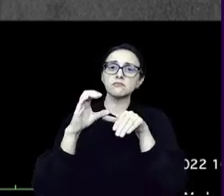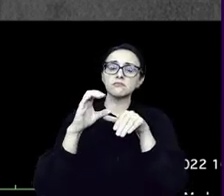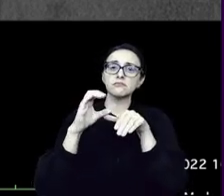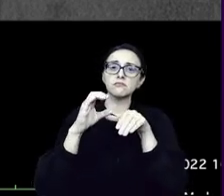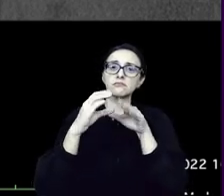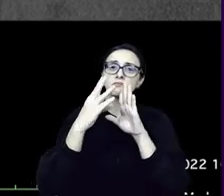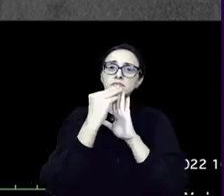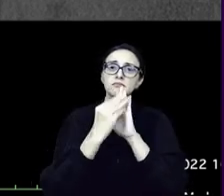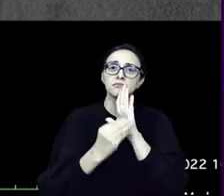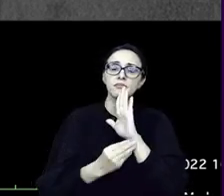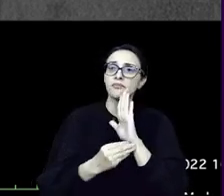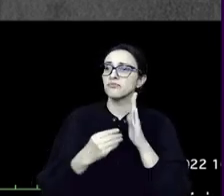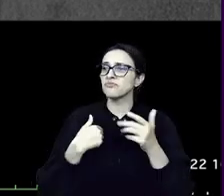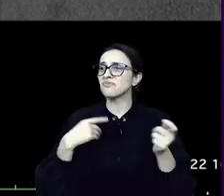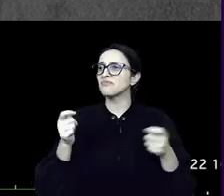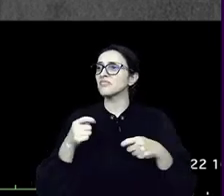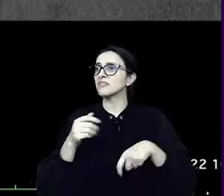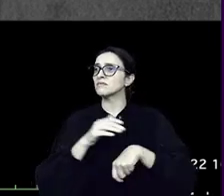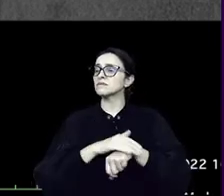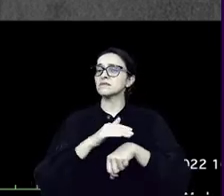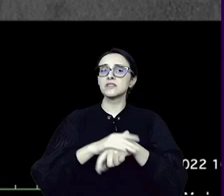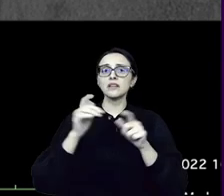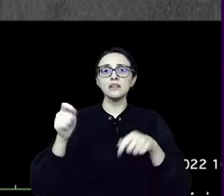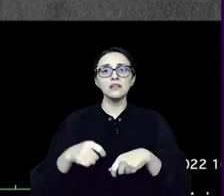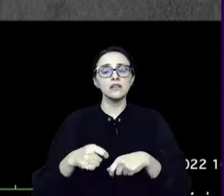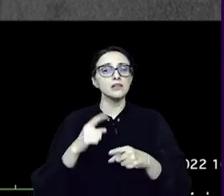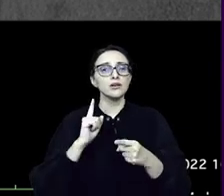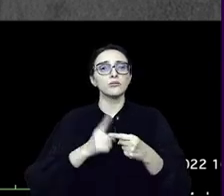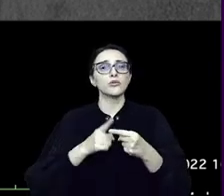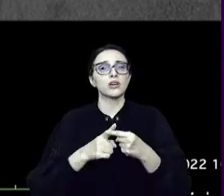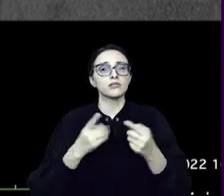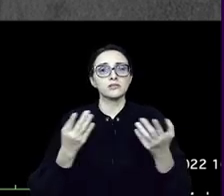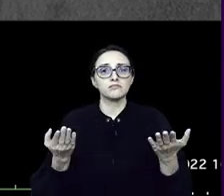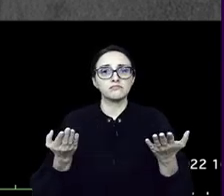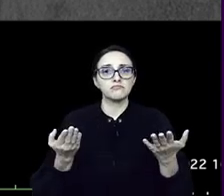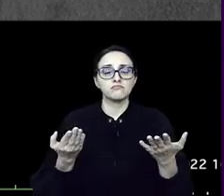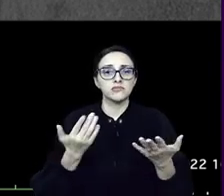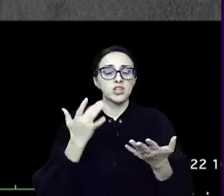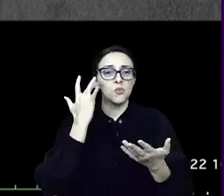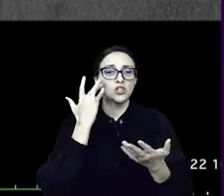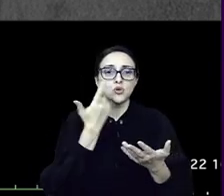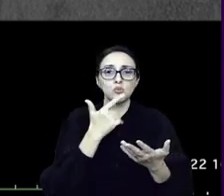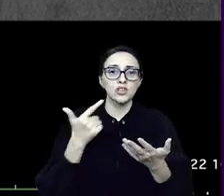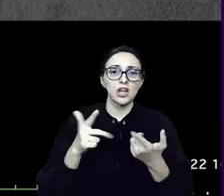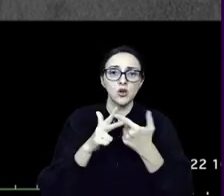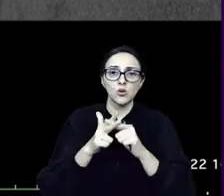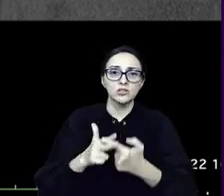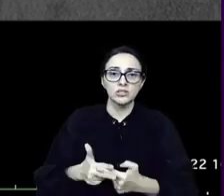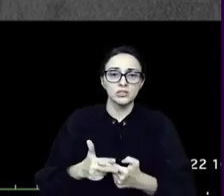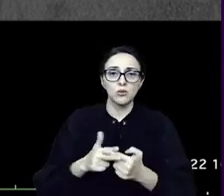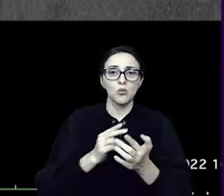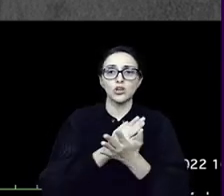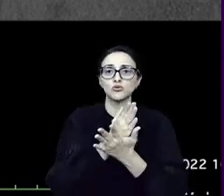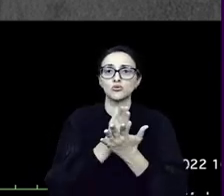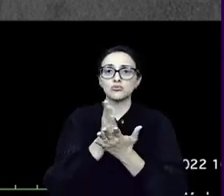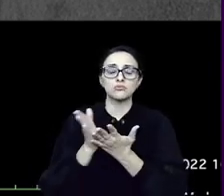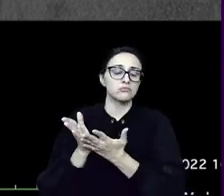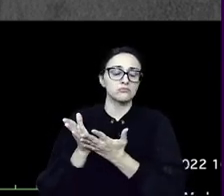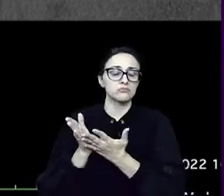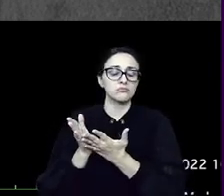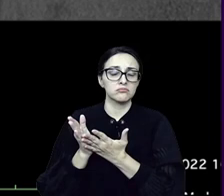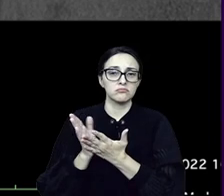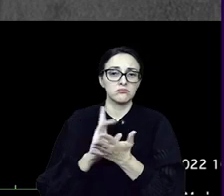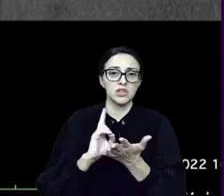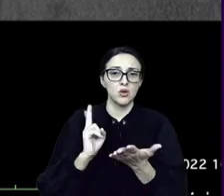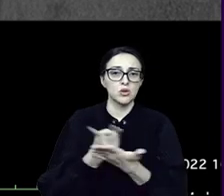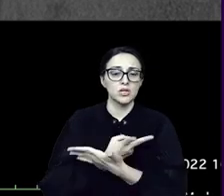raio-x, você bate o olho e fala assim, dá para fazer. Por quê? Porque eu acho que ela não tem a correção do eixo. Então, o que